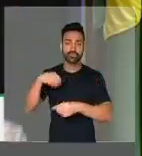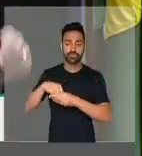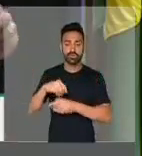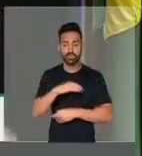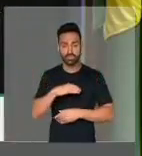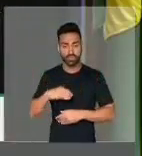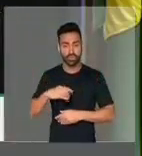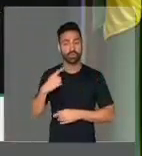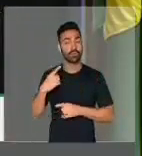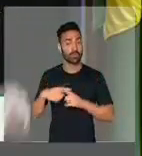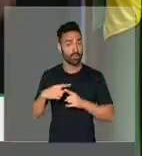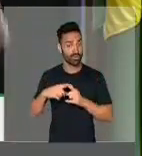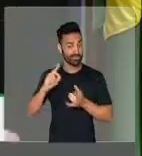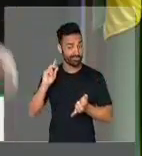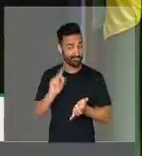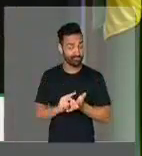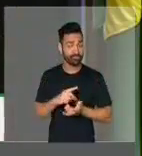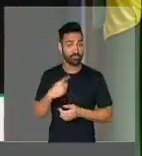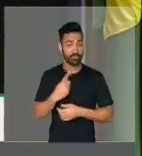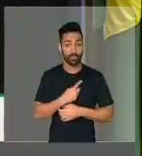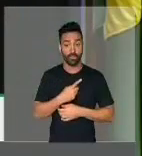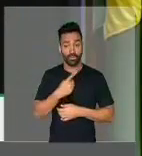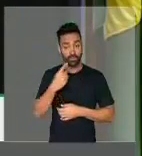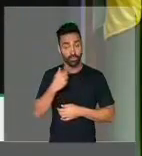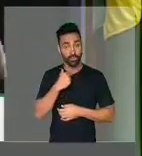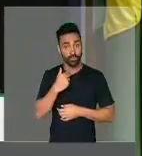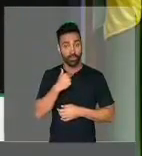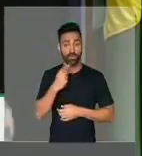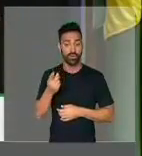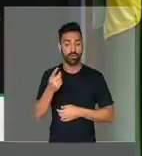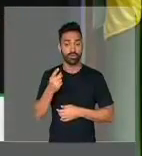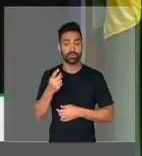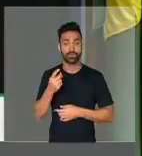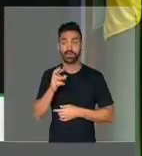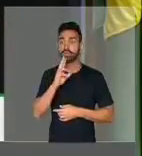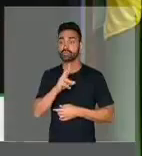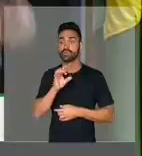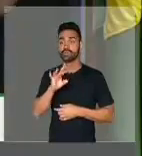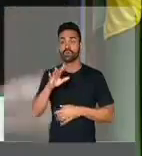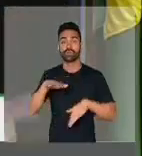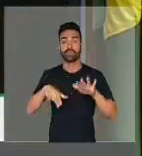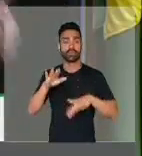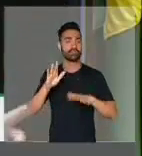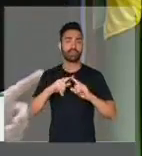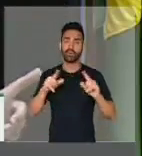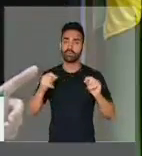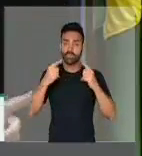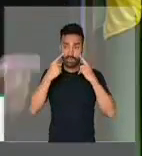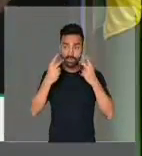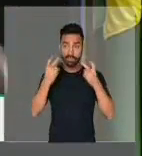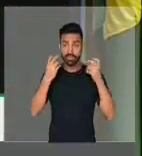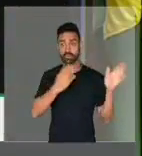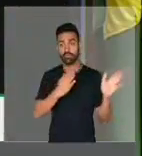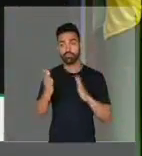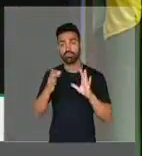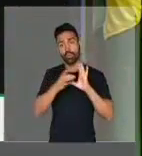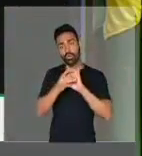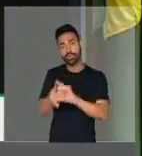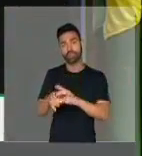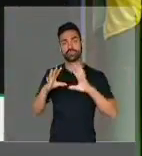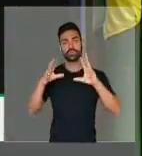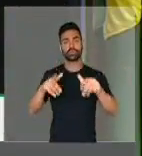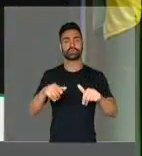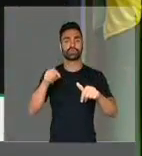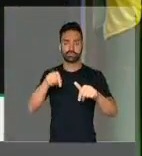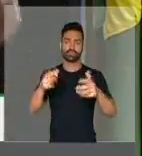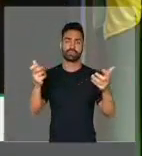Porque, efetivamente, não podemos ver o resultado de uma unidade como essa só como unidade de produção. Tem que ver do contexto. E essa é uma questão que nós queremos